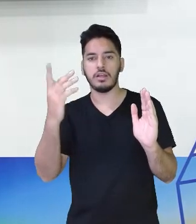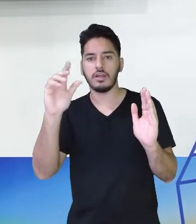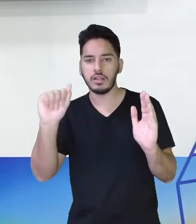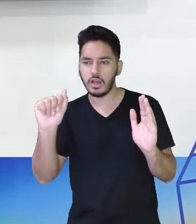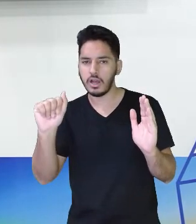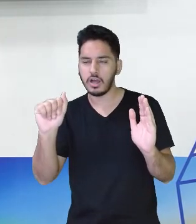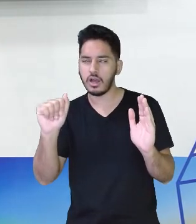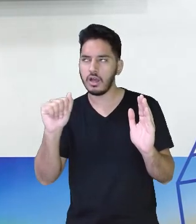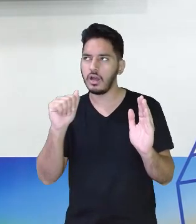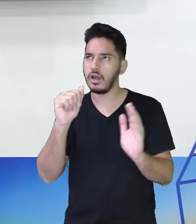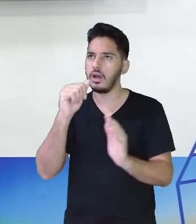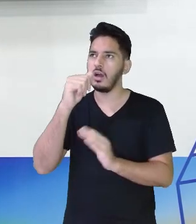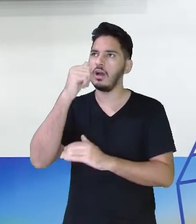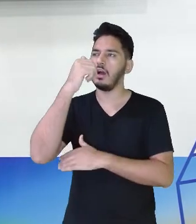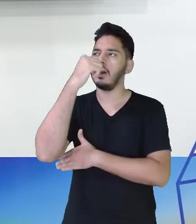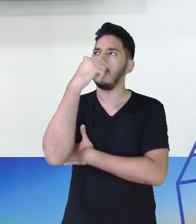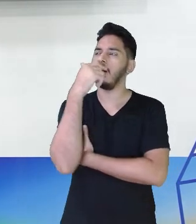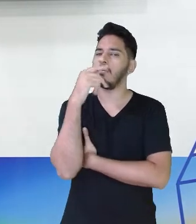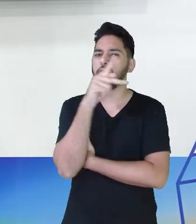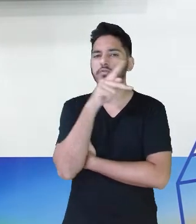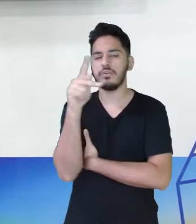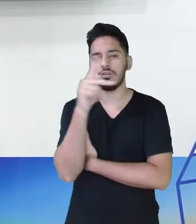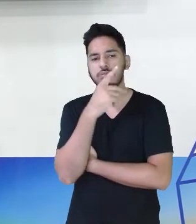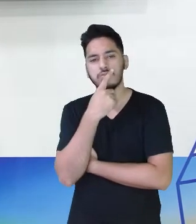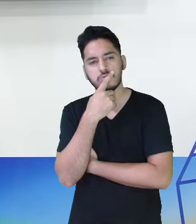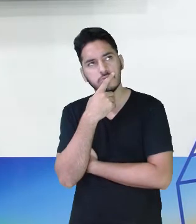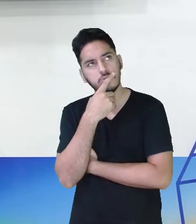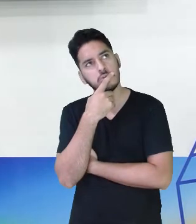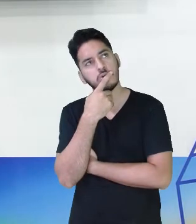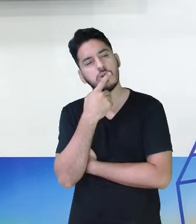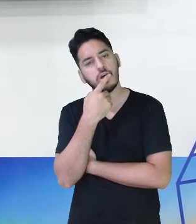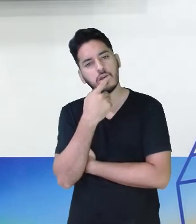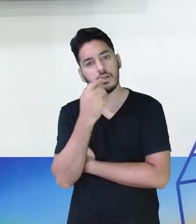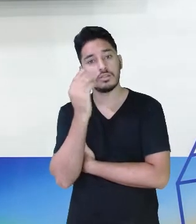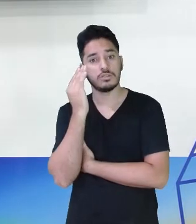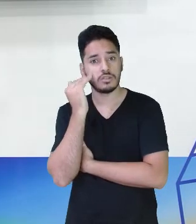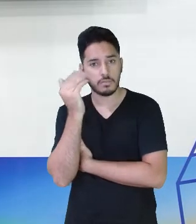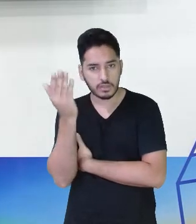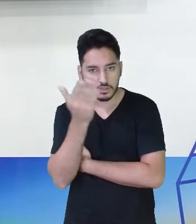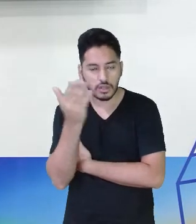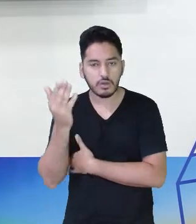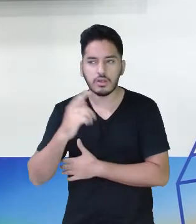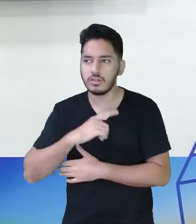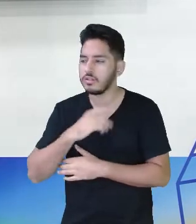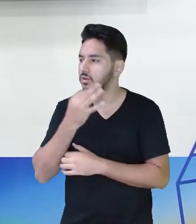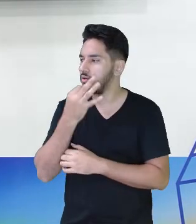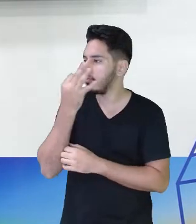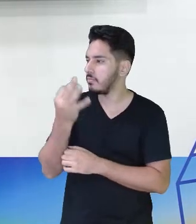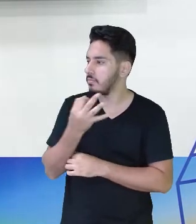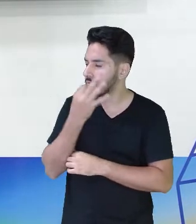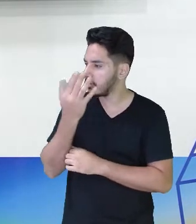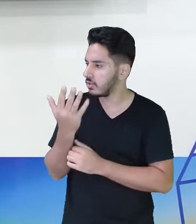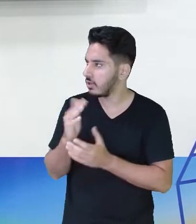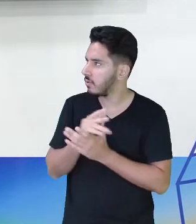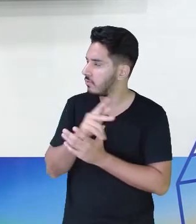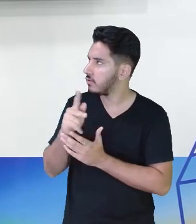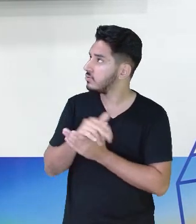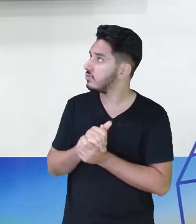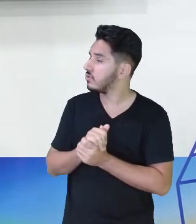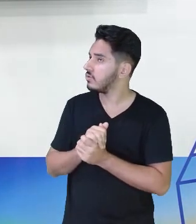Eita, professora, eu não sabia disso não. Está sabendo agora. Temos algum comentário aí, professora?